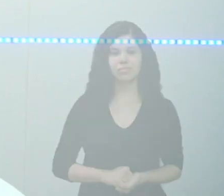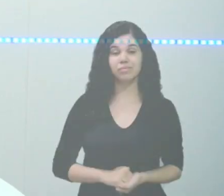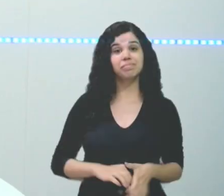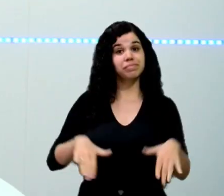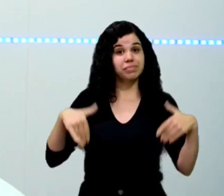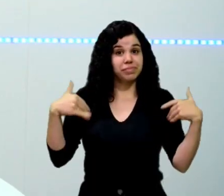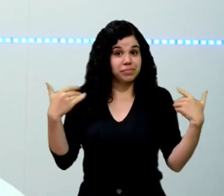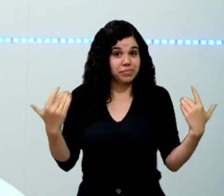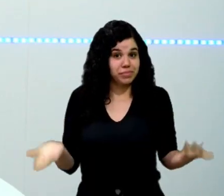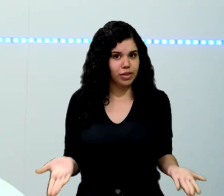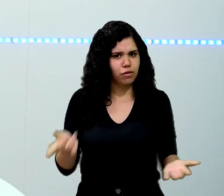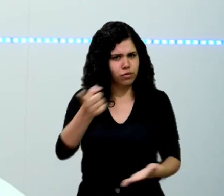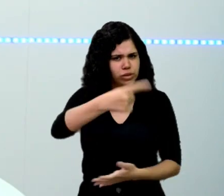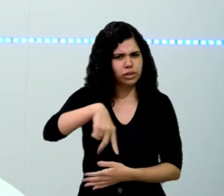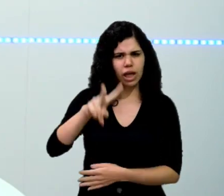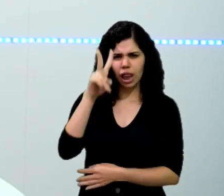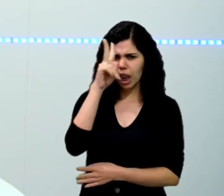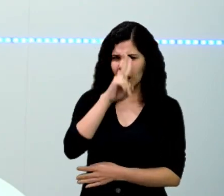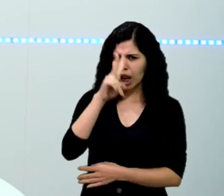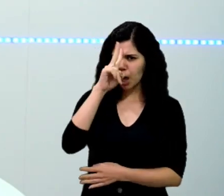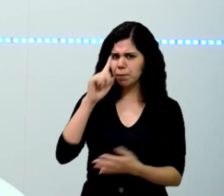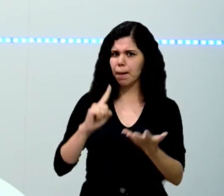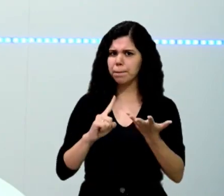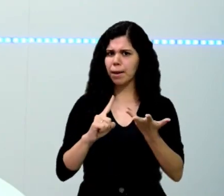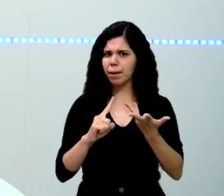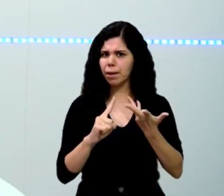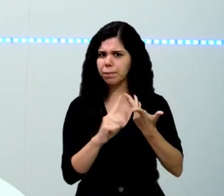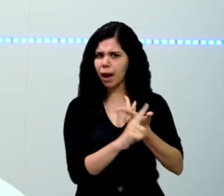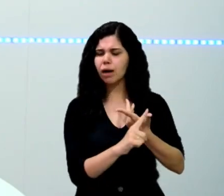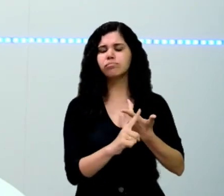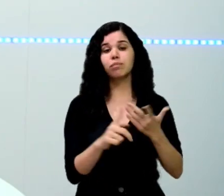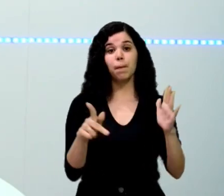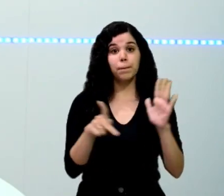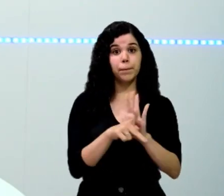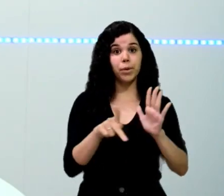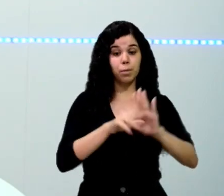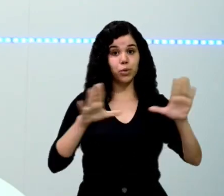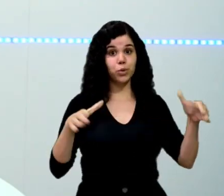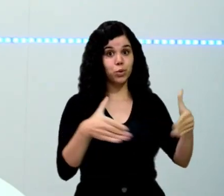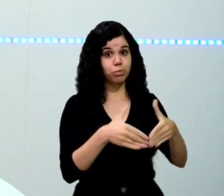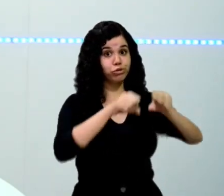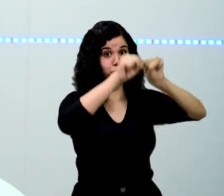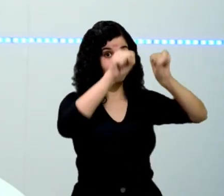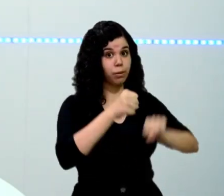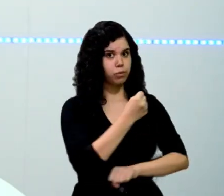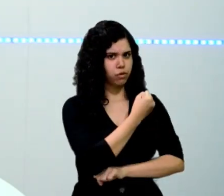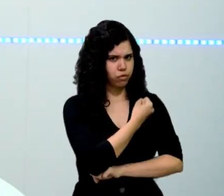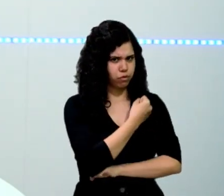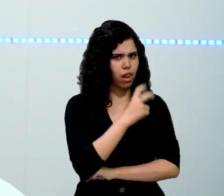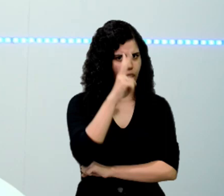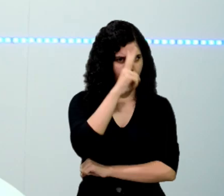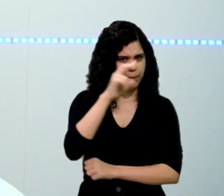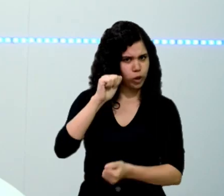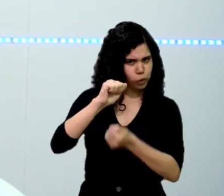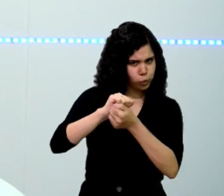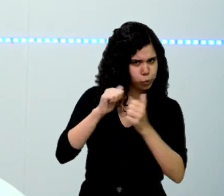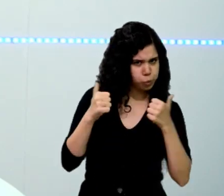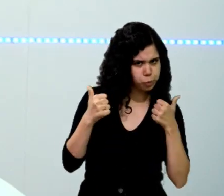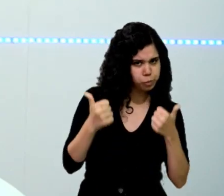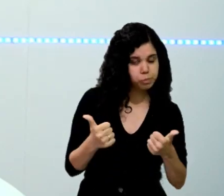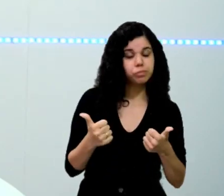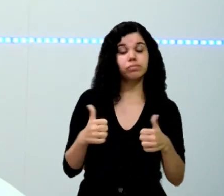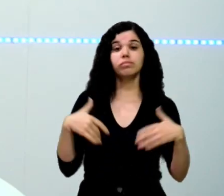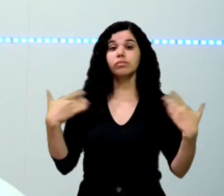Bom, estão lembrados das características do sistema de numeração decimal? Vou recordar aqui com vocês. O